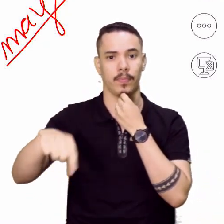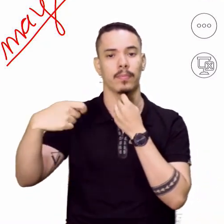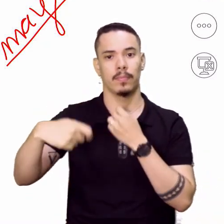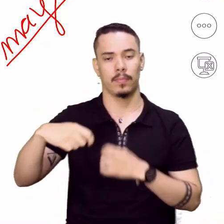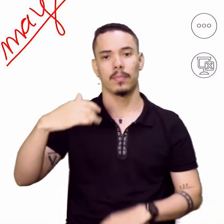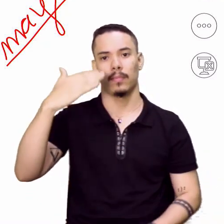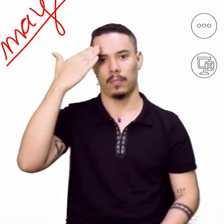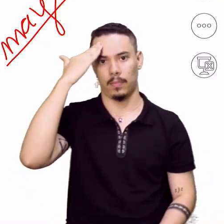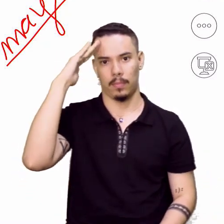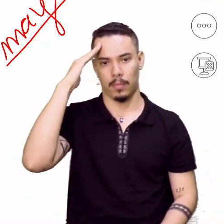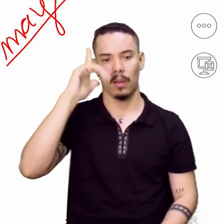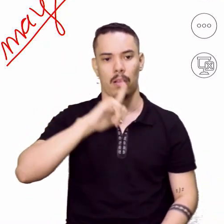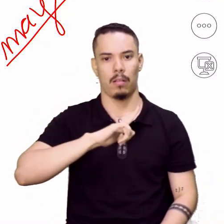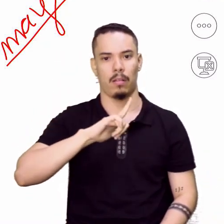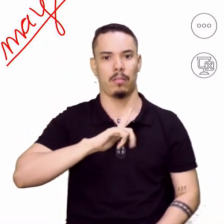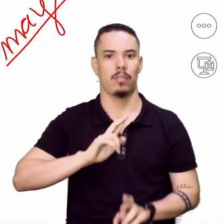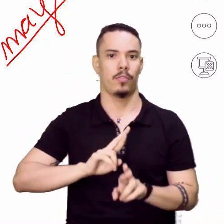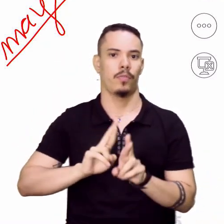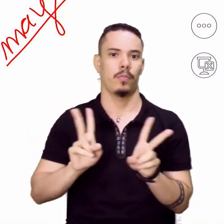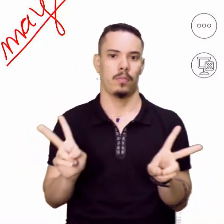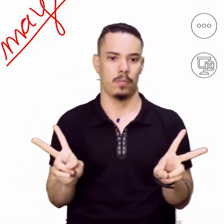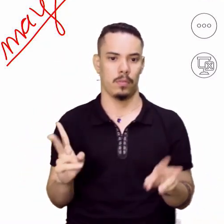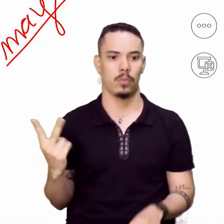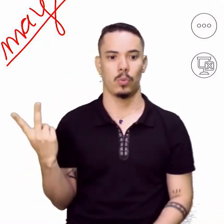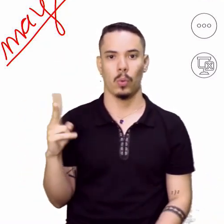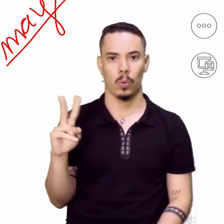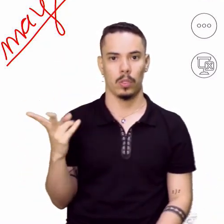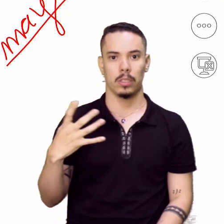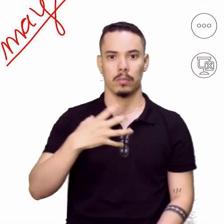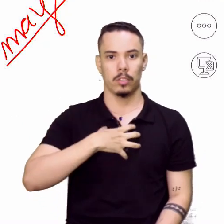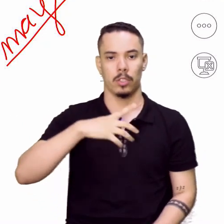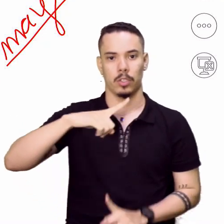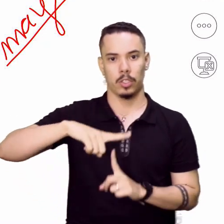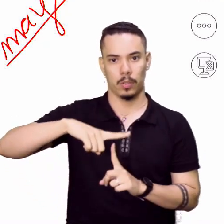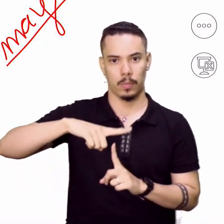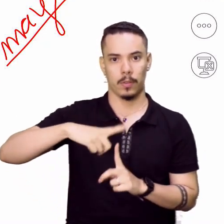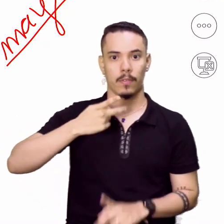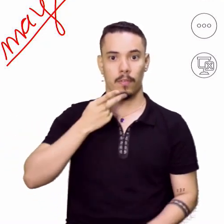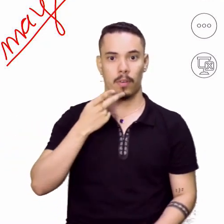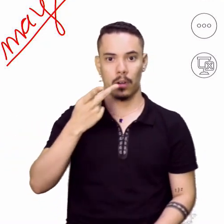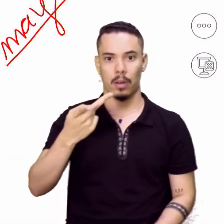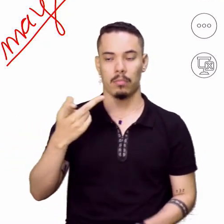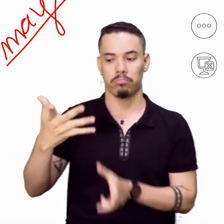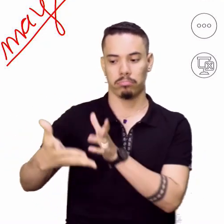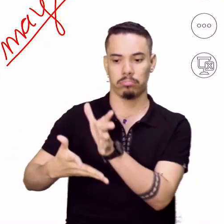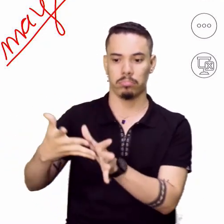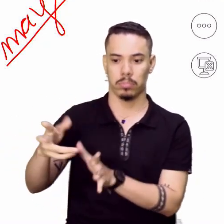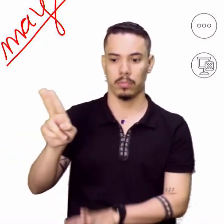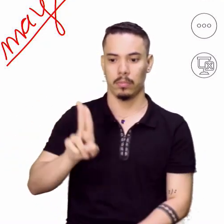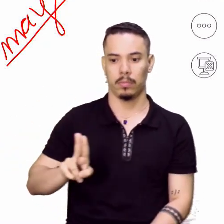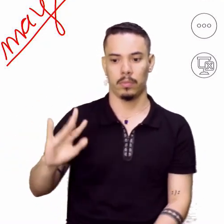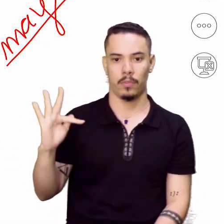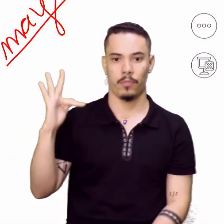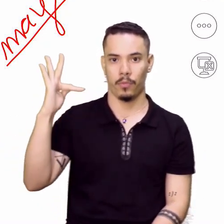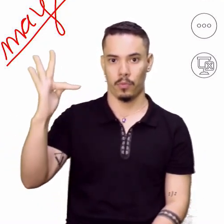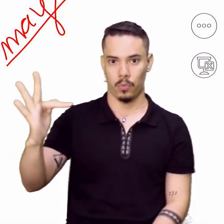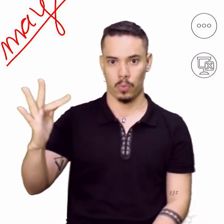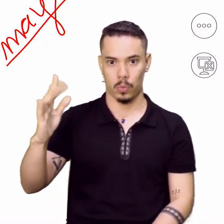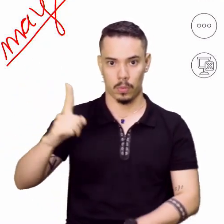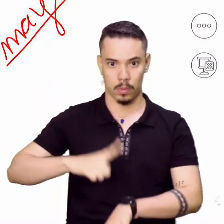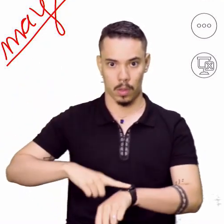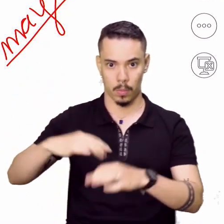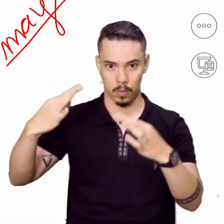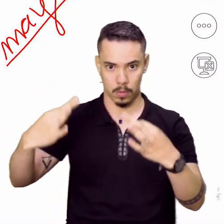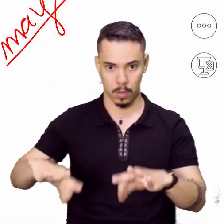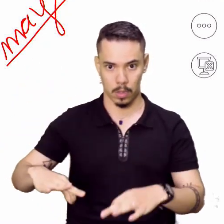diferença entre esses dois essas duas formas de falar com o usar o futuro no no tempo simples